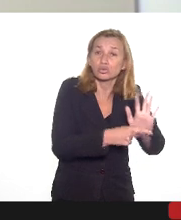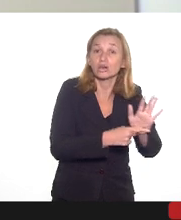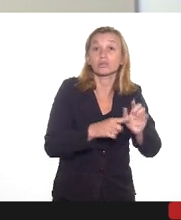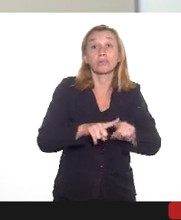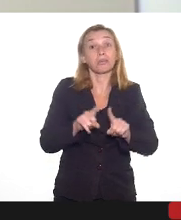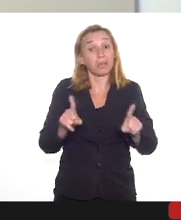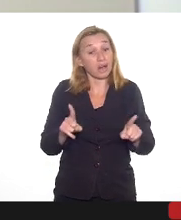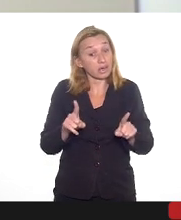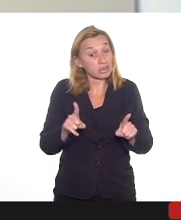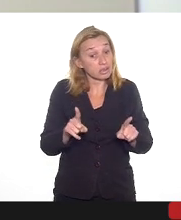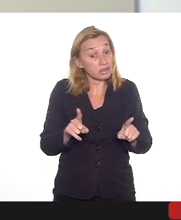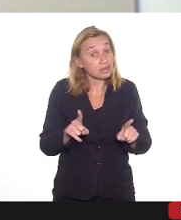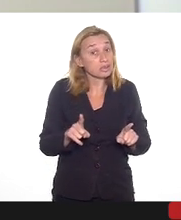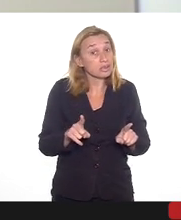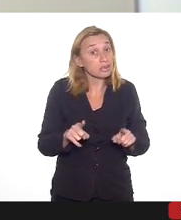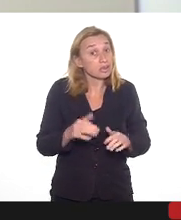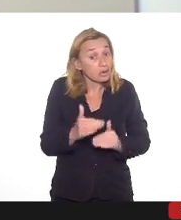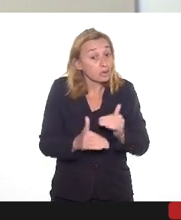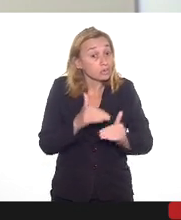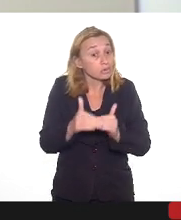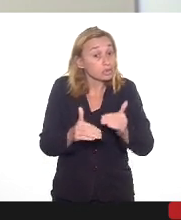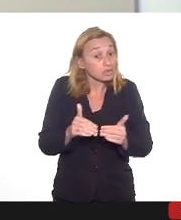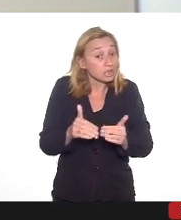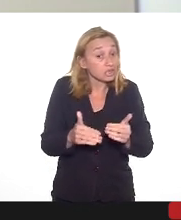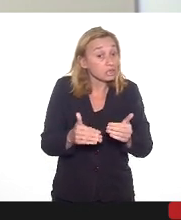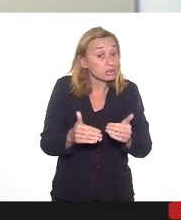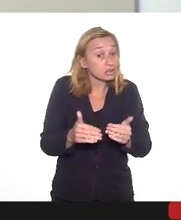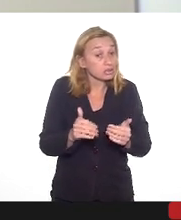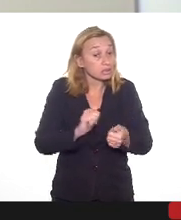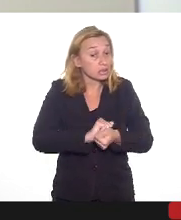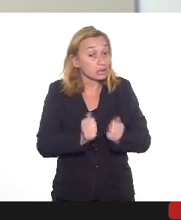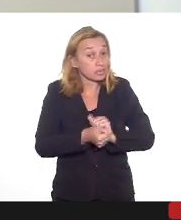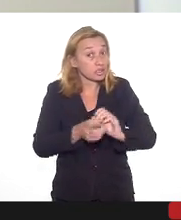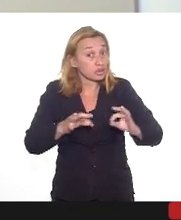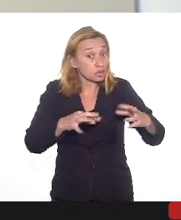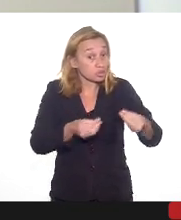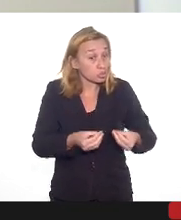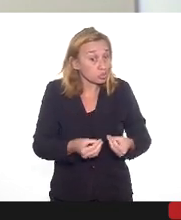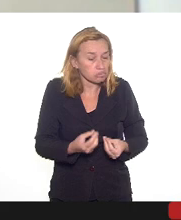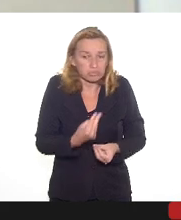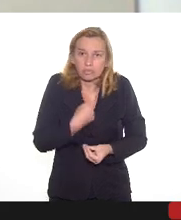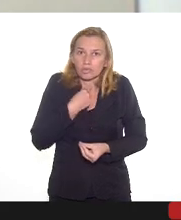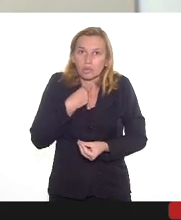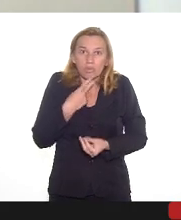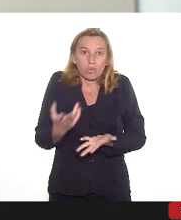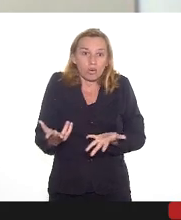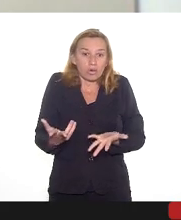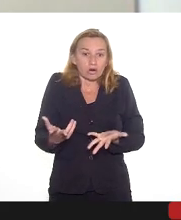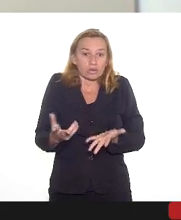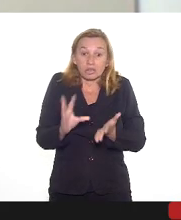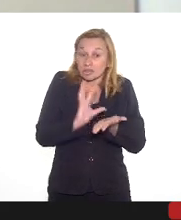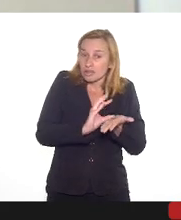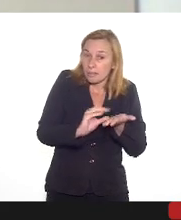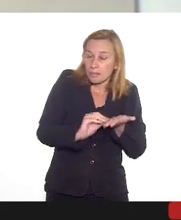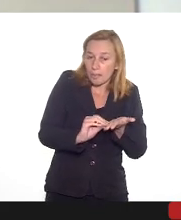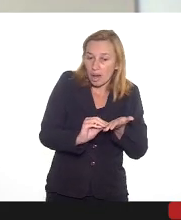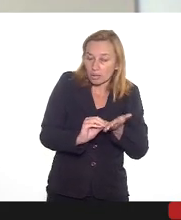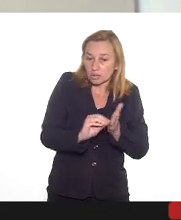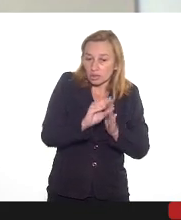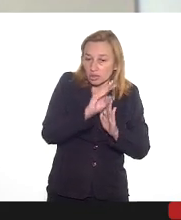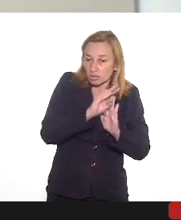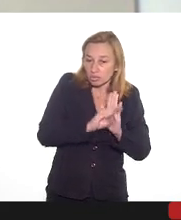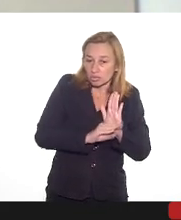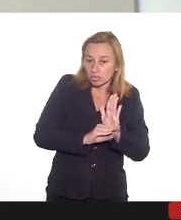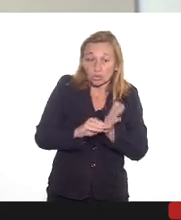mais regular, o processo dos enquadramentos e das progressões. Não pode ter que ser pauta de agenda com o